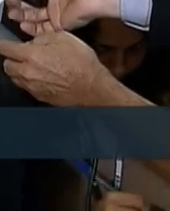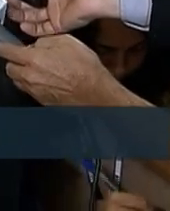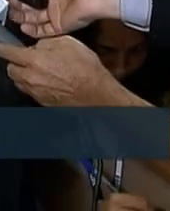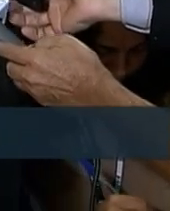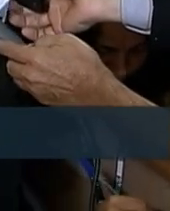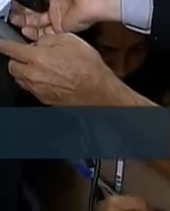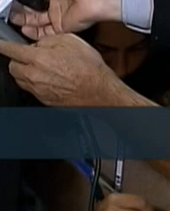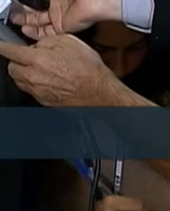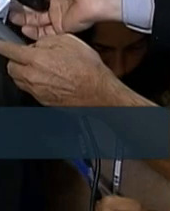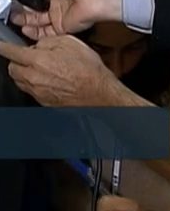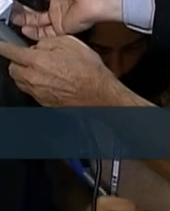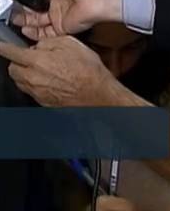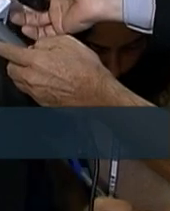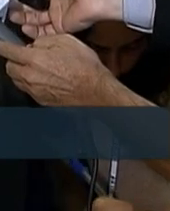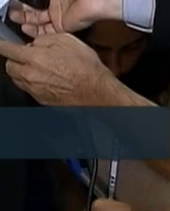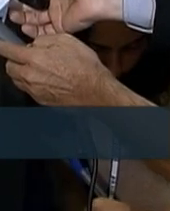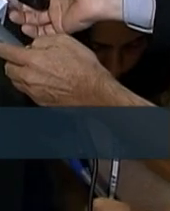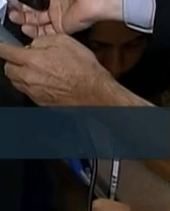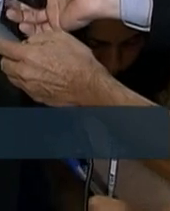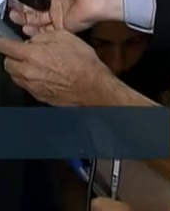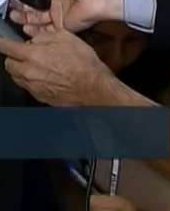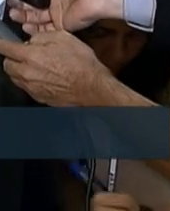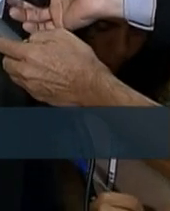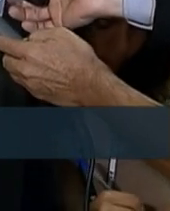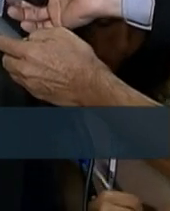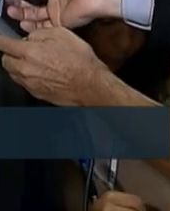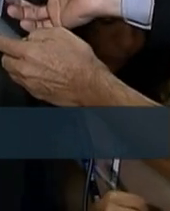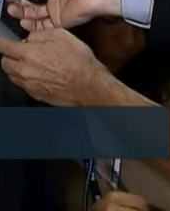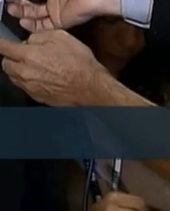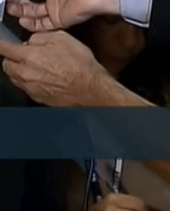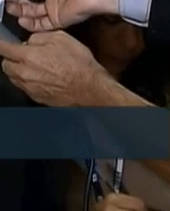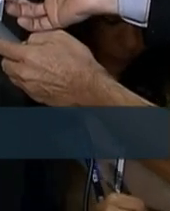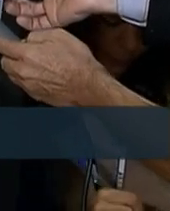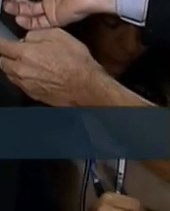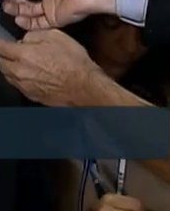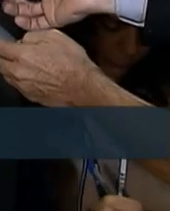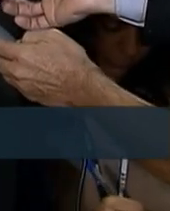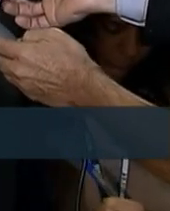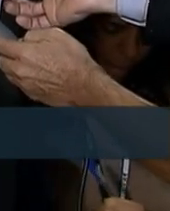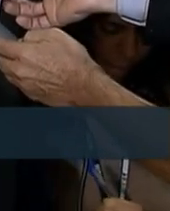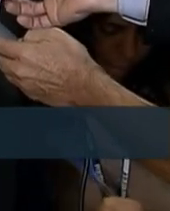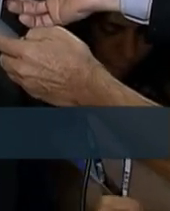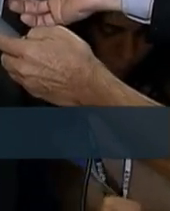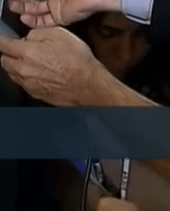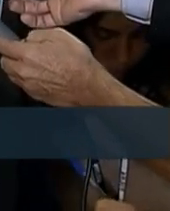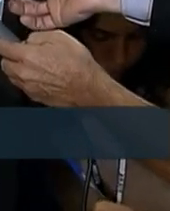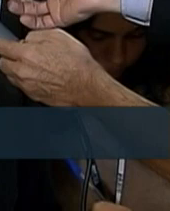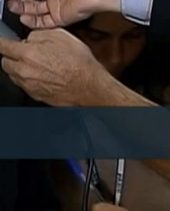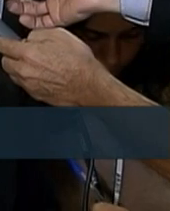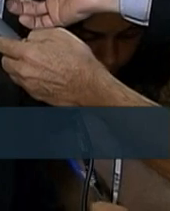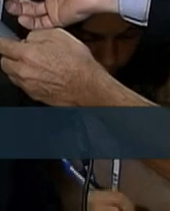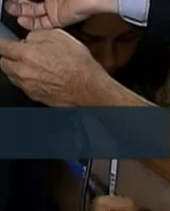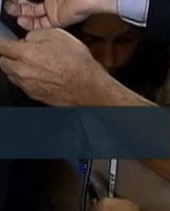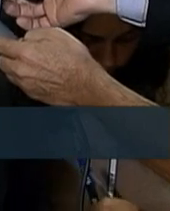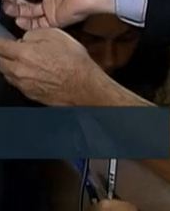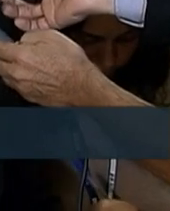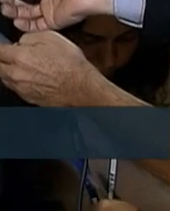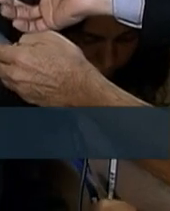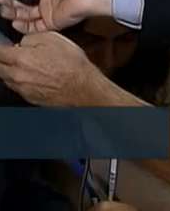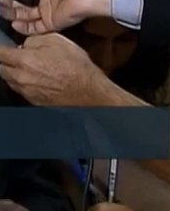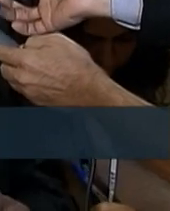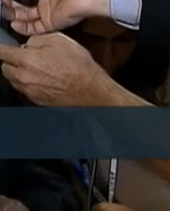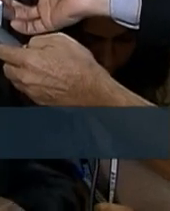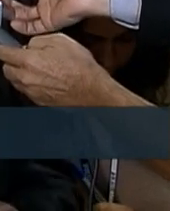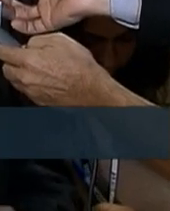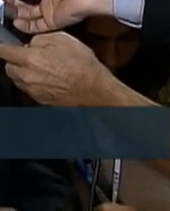Zelar pelo bem público, e ela pediu que nós olhássemos para os órgãos